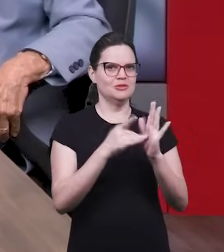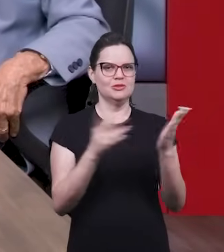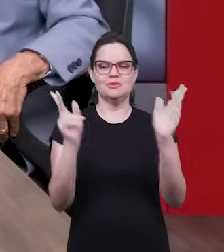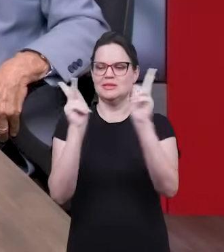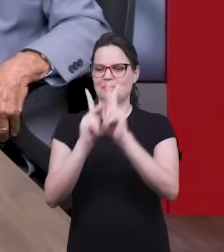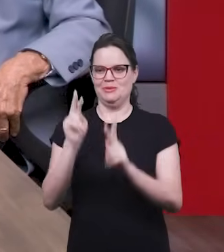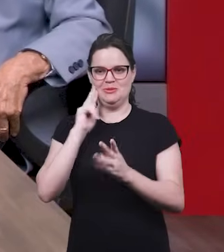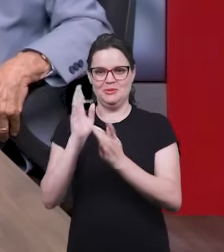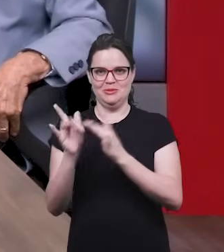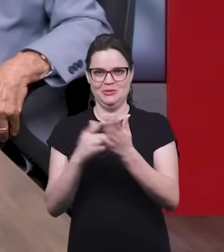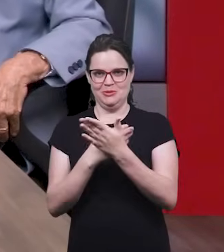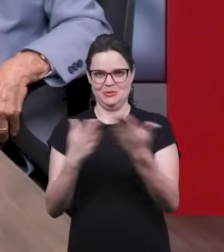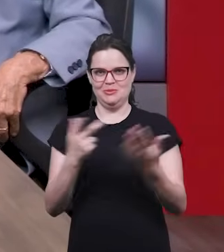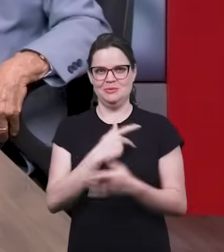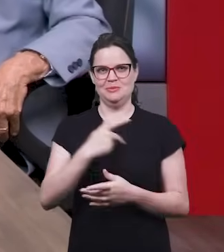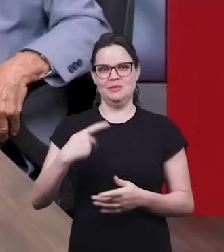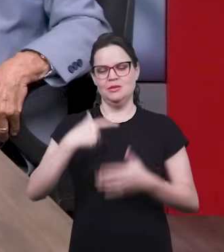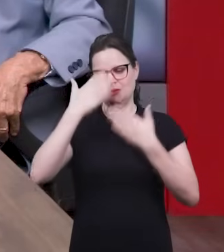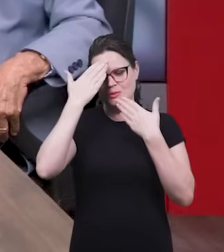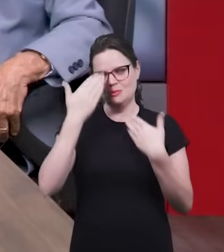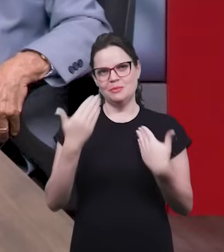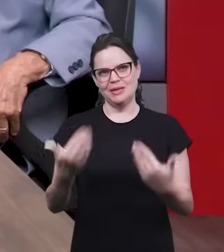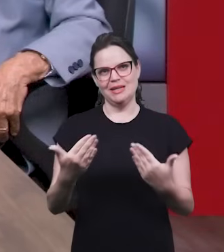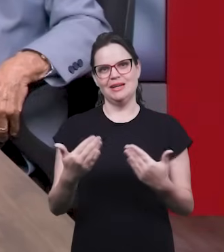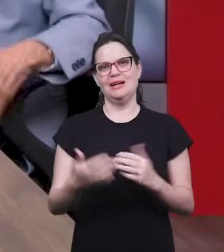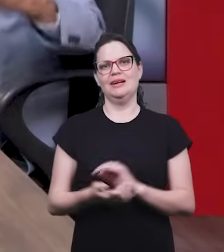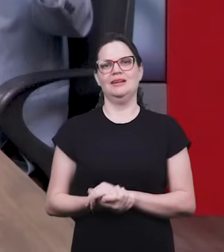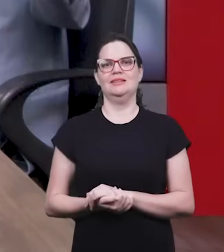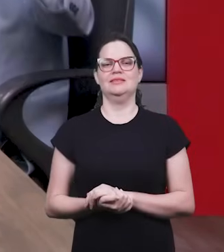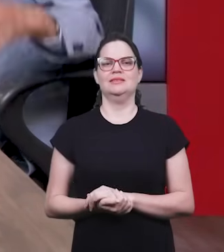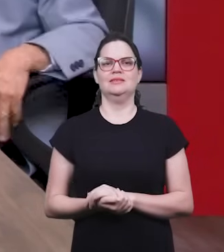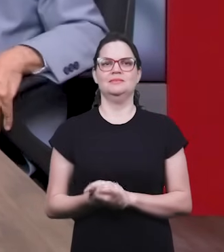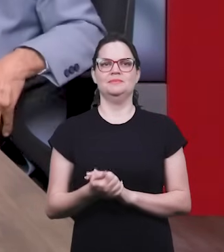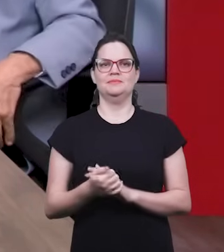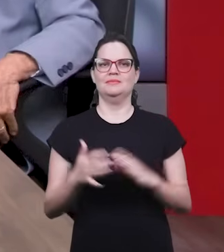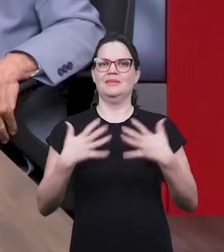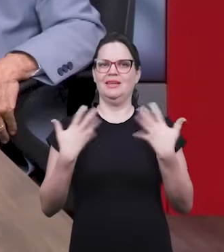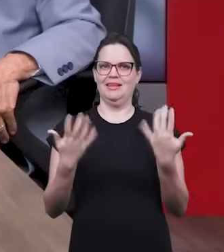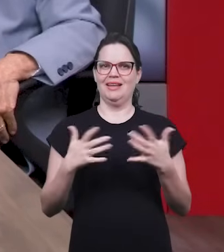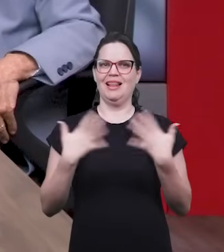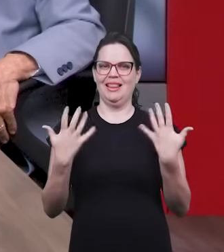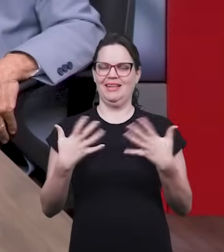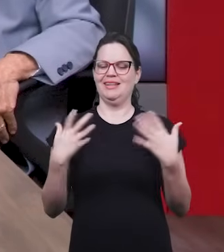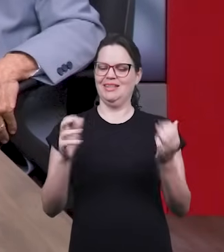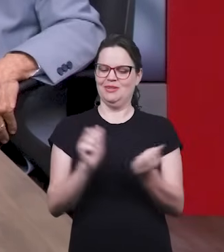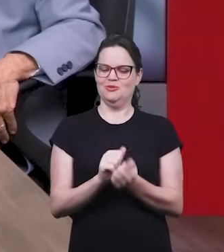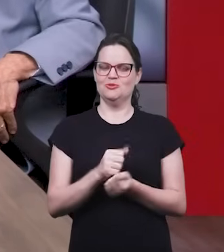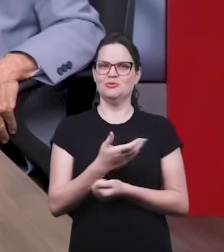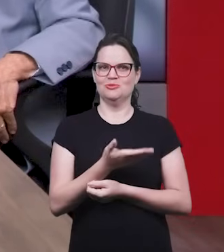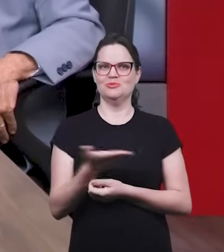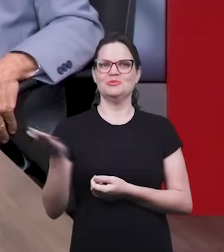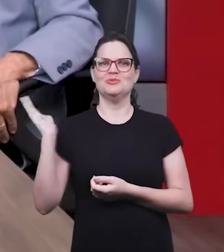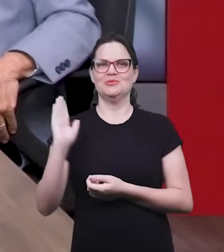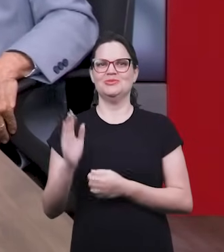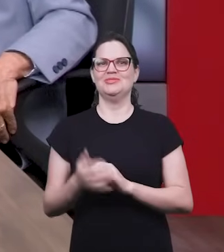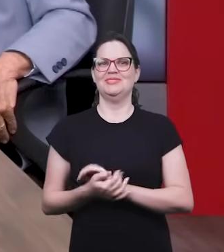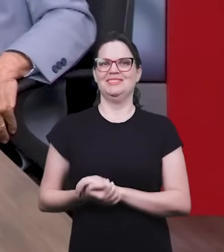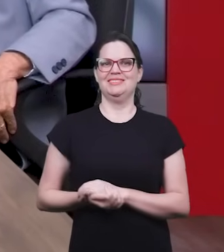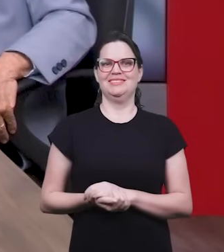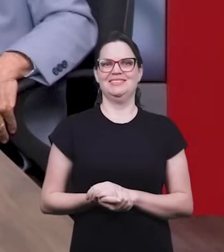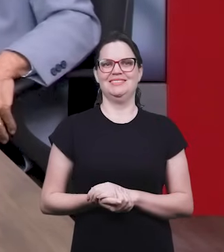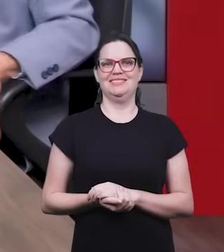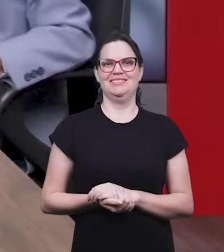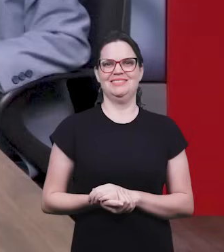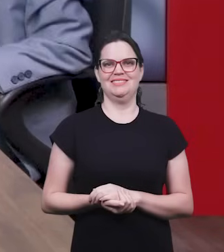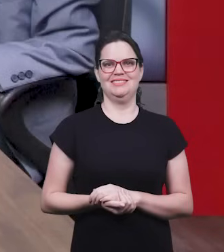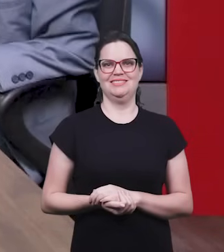Paz Senhor, pastor. Muito obrigada, pastor. E aos nossos... Uma alegria que a gente vai levar agora para o nosso coração, não